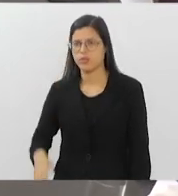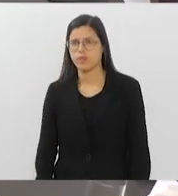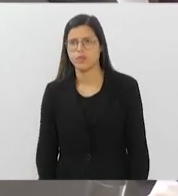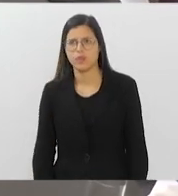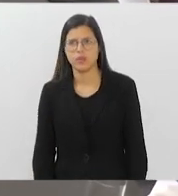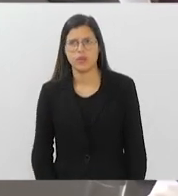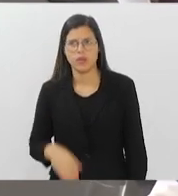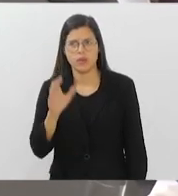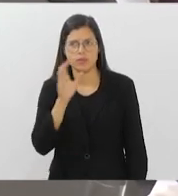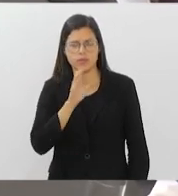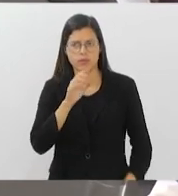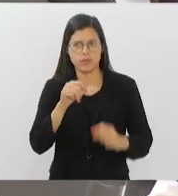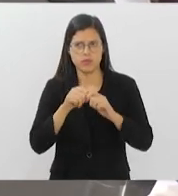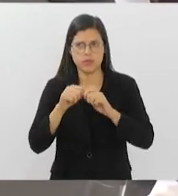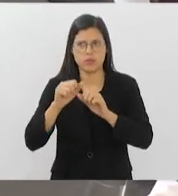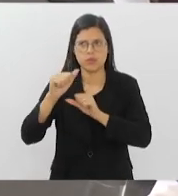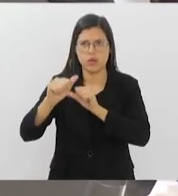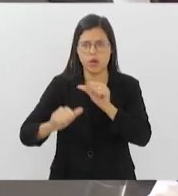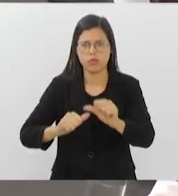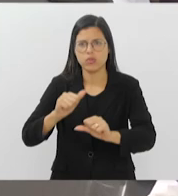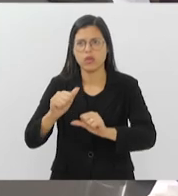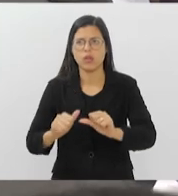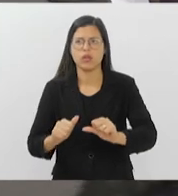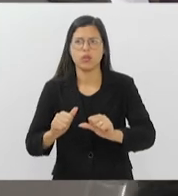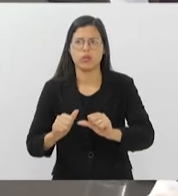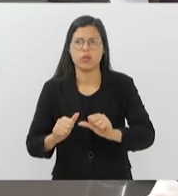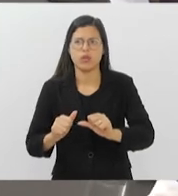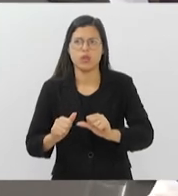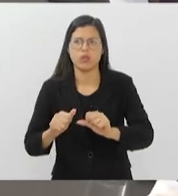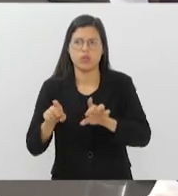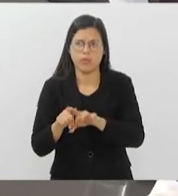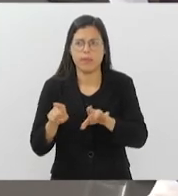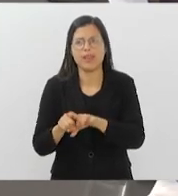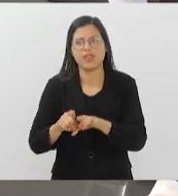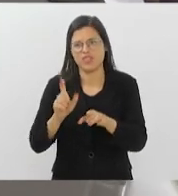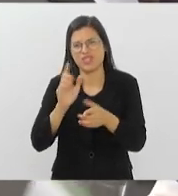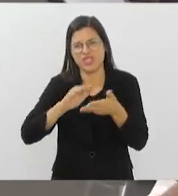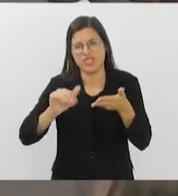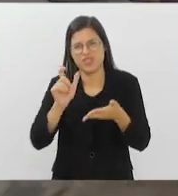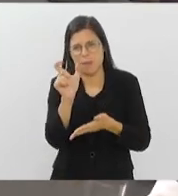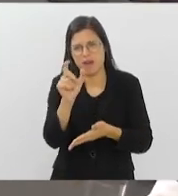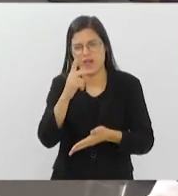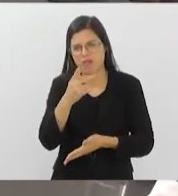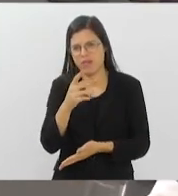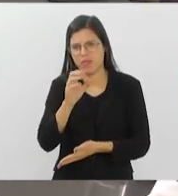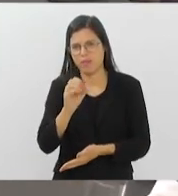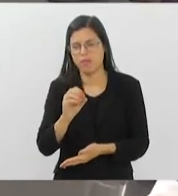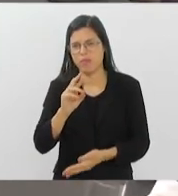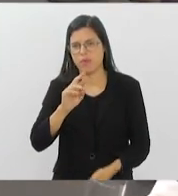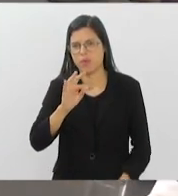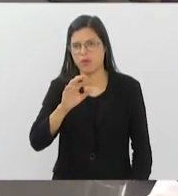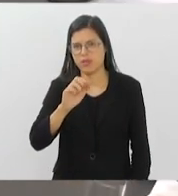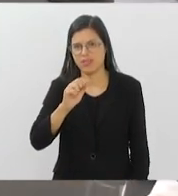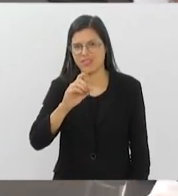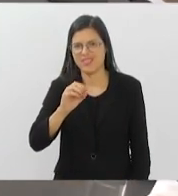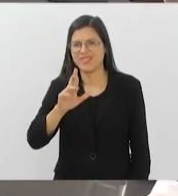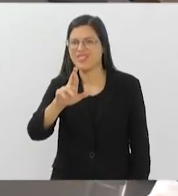Fazendo essas alterações de portador disso, portador daquilo. Claro. Obrigado. Eu queria... Antes que o deputado Fred me bata. Não.